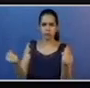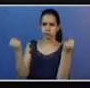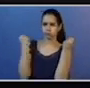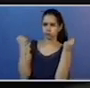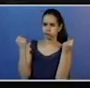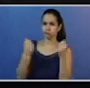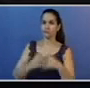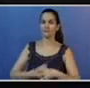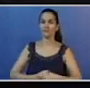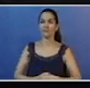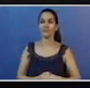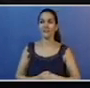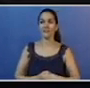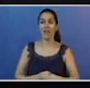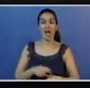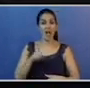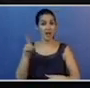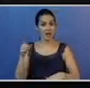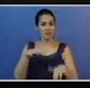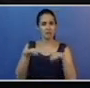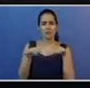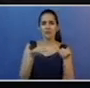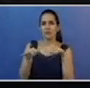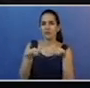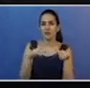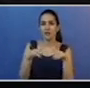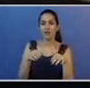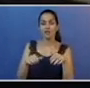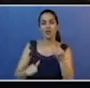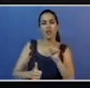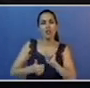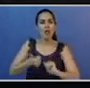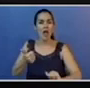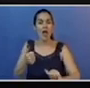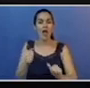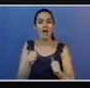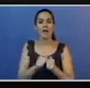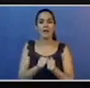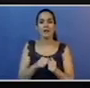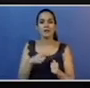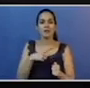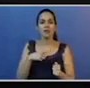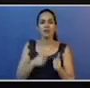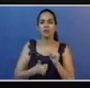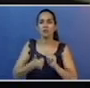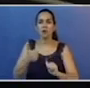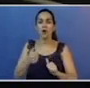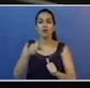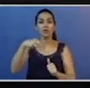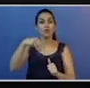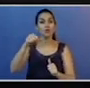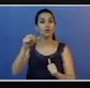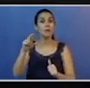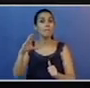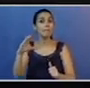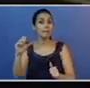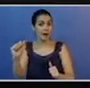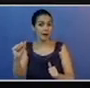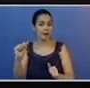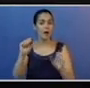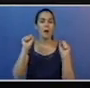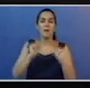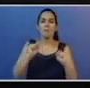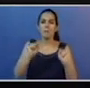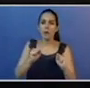de peso. As modalidades de atletismo são exemplos de modalidades de marca, de esportes de marca. As provas elas podem ser realizadas